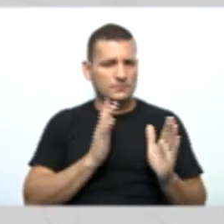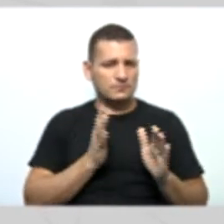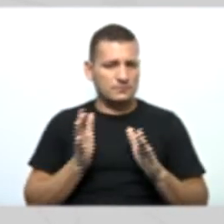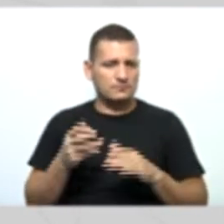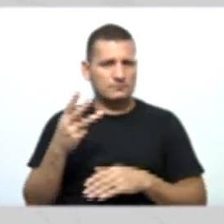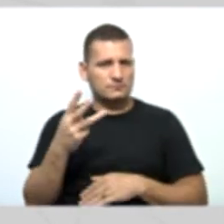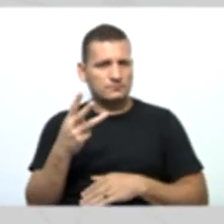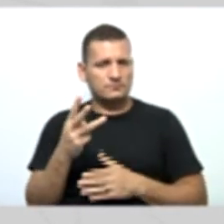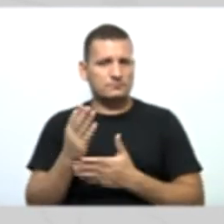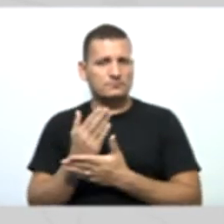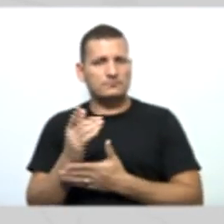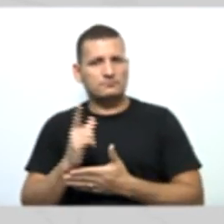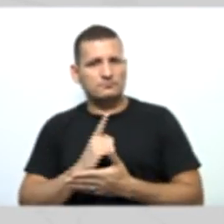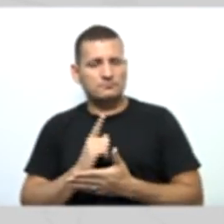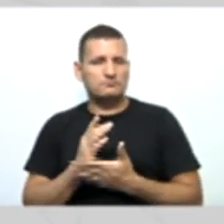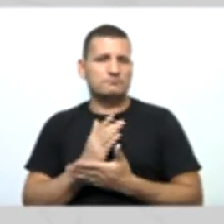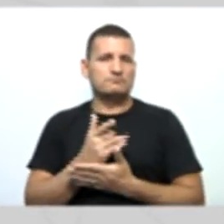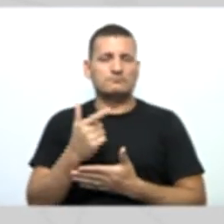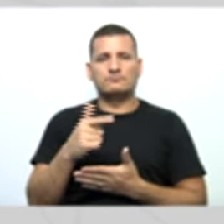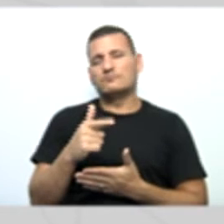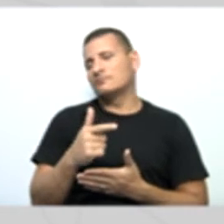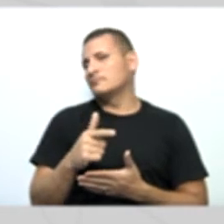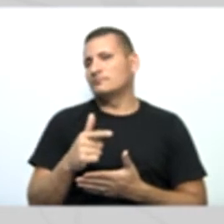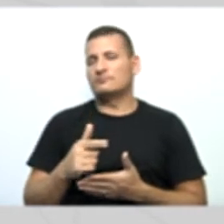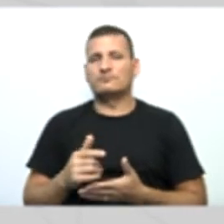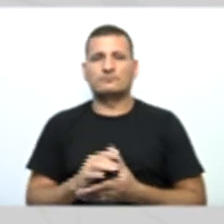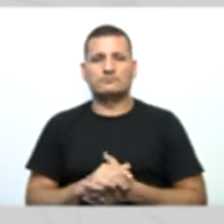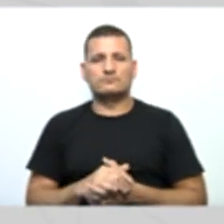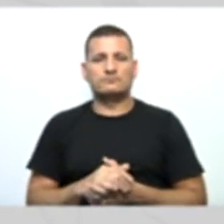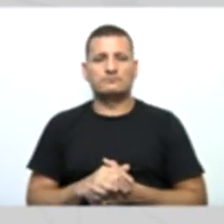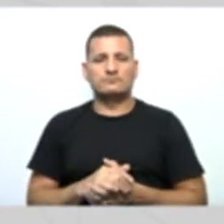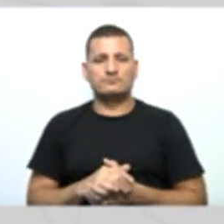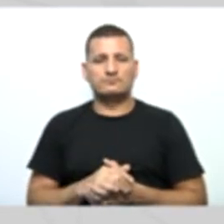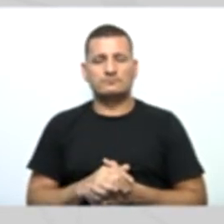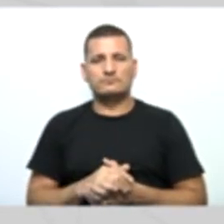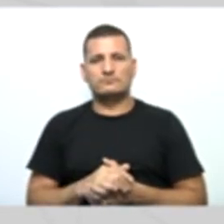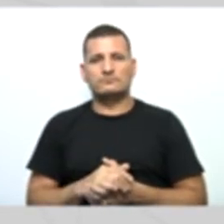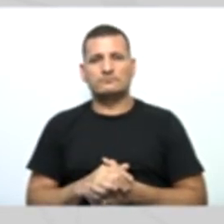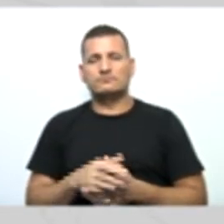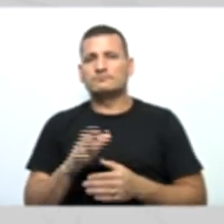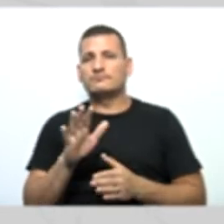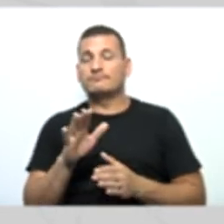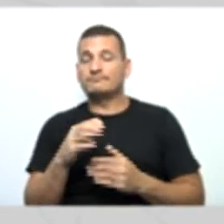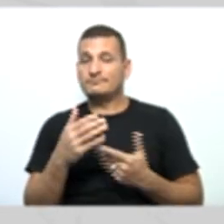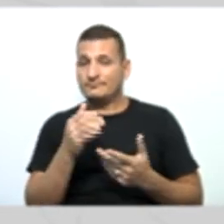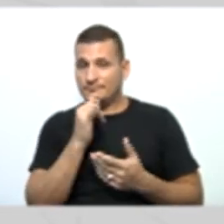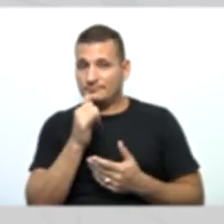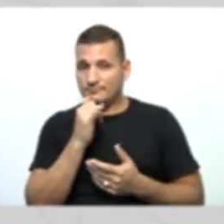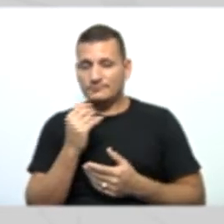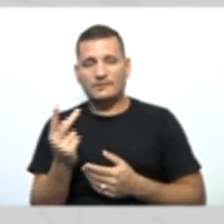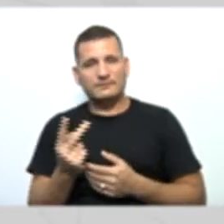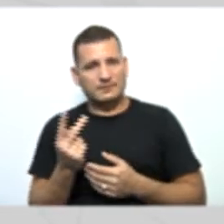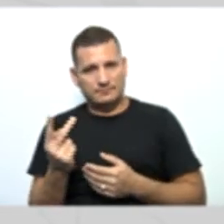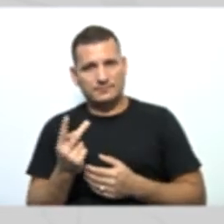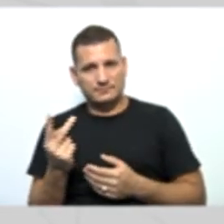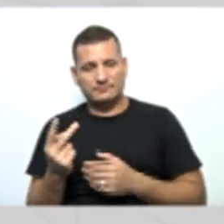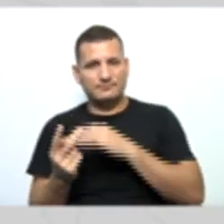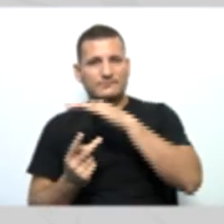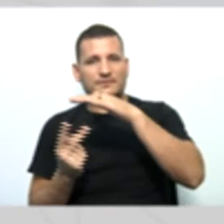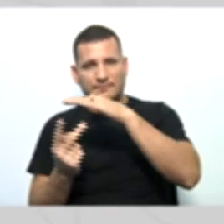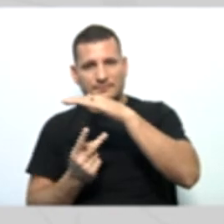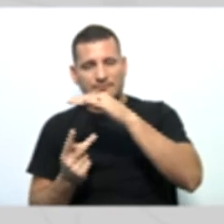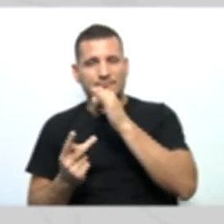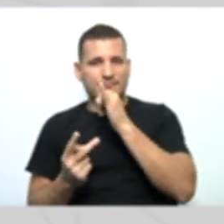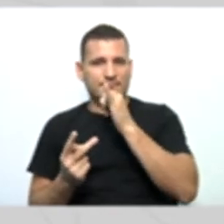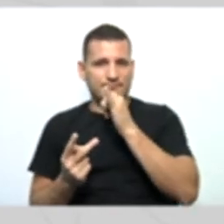vai ter, outros não vai ter? É que nem o próprio exemplo da vitamina. Olha aí. O exemplo voltando para o exemplo